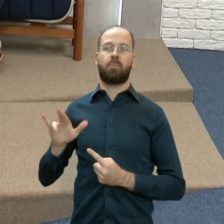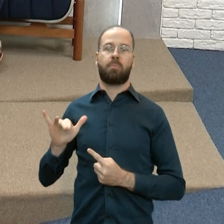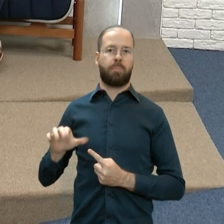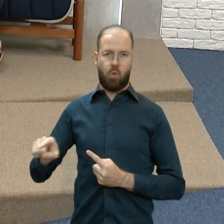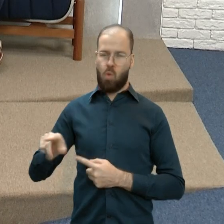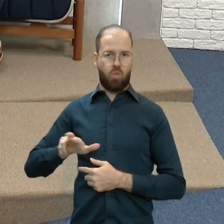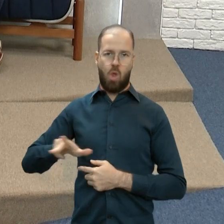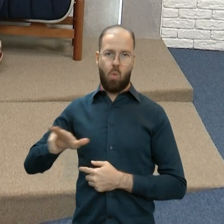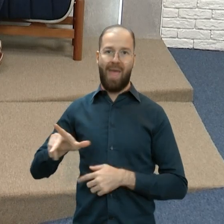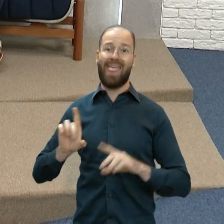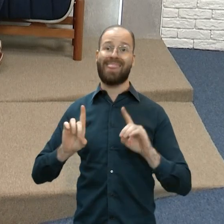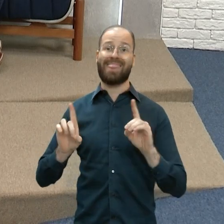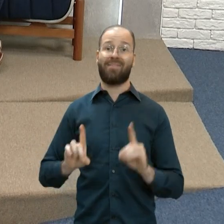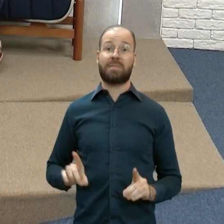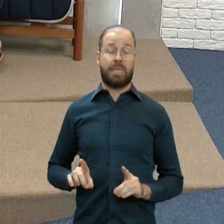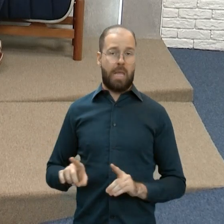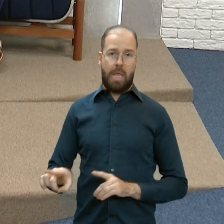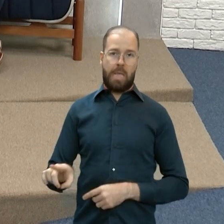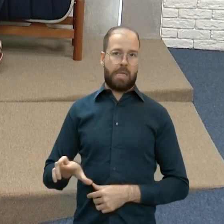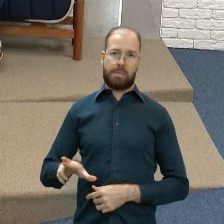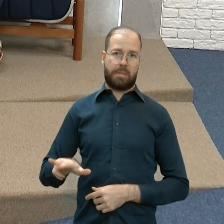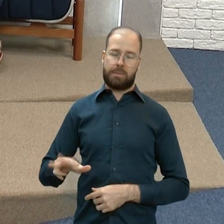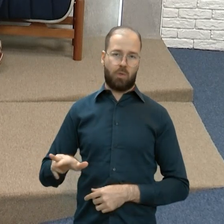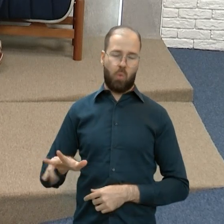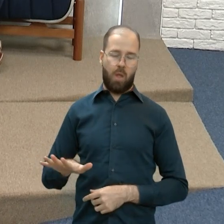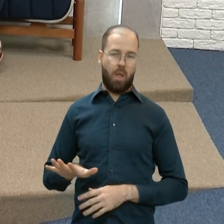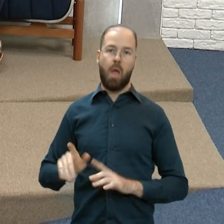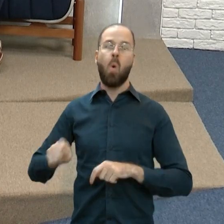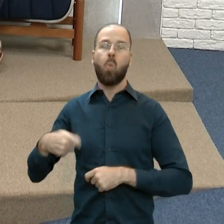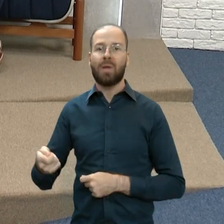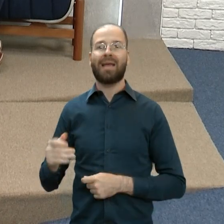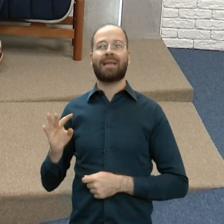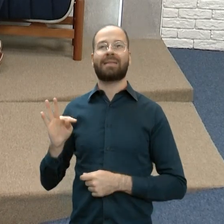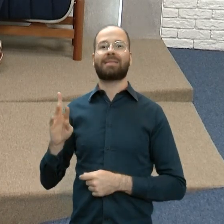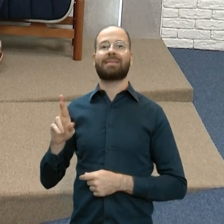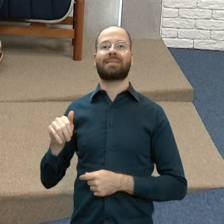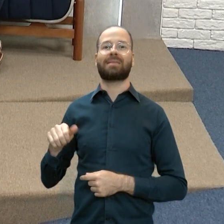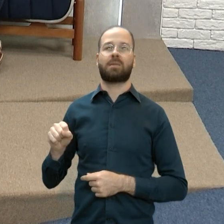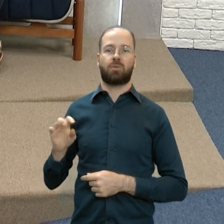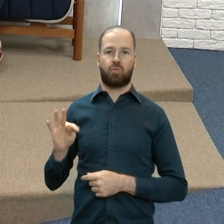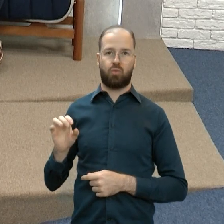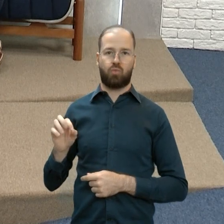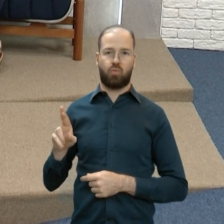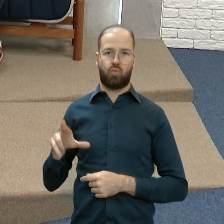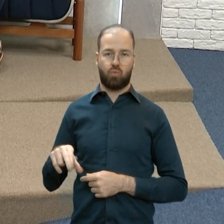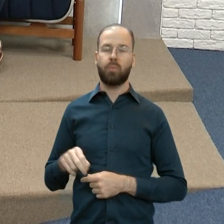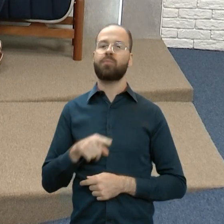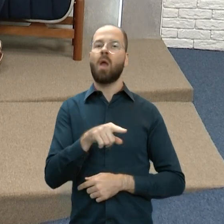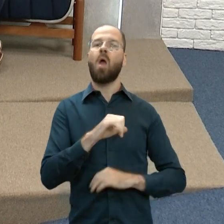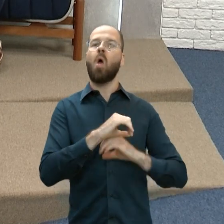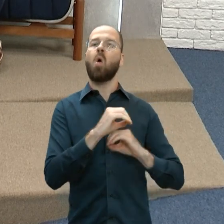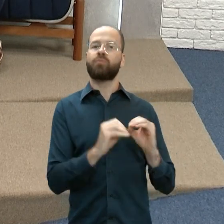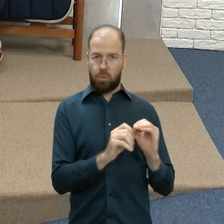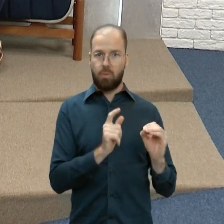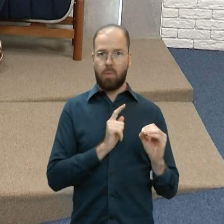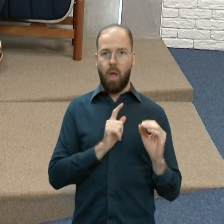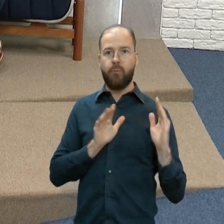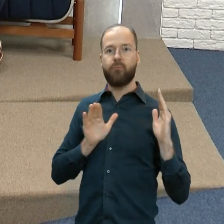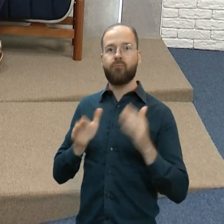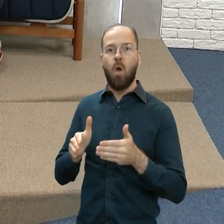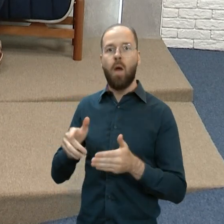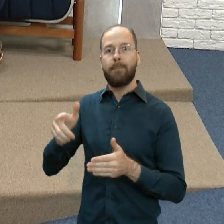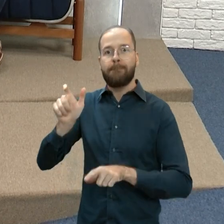atenção e hiperatividade, não deficiência. A universidade tem algum direcionamento para essas pessoas? Como que funciona? Sim. Por